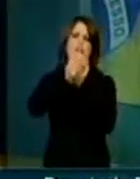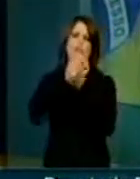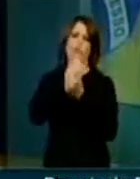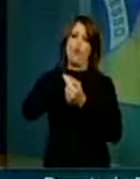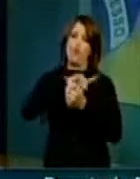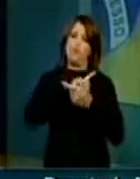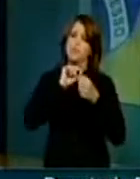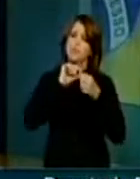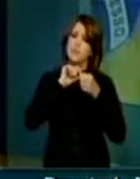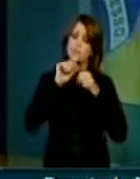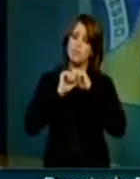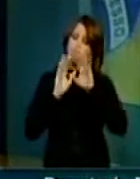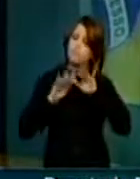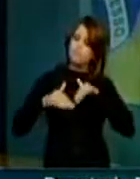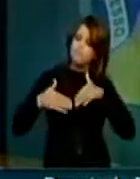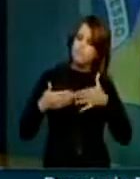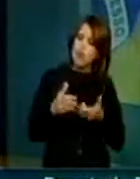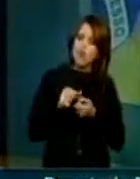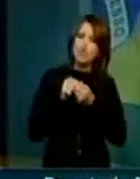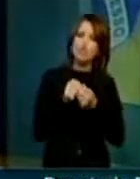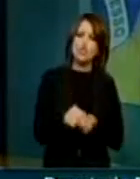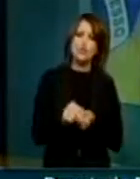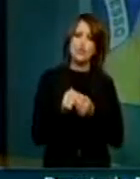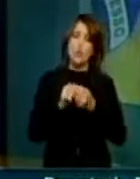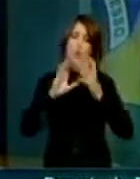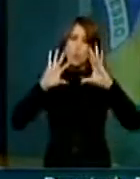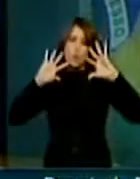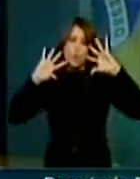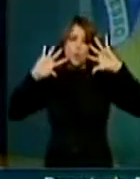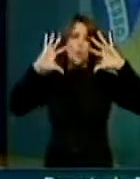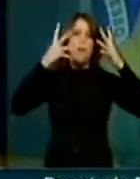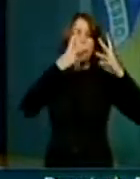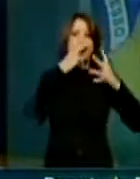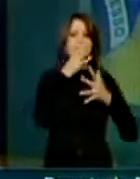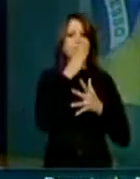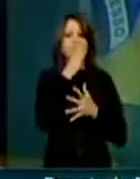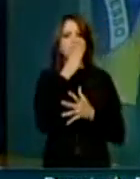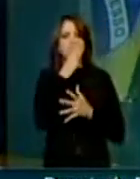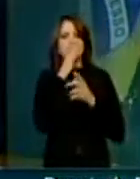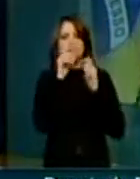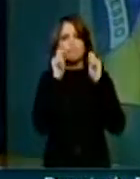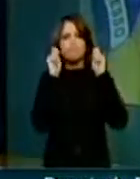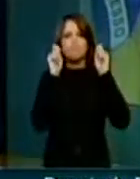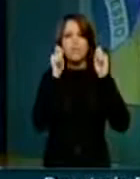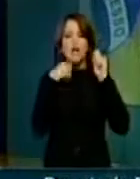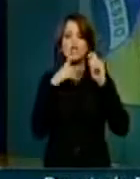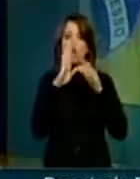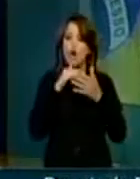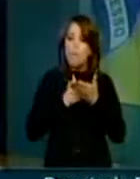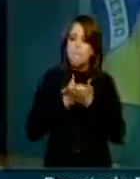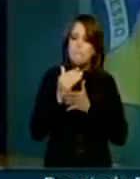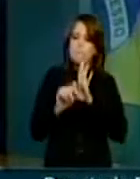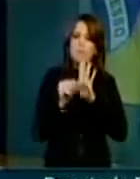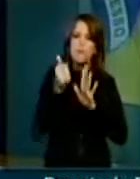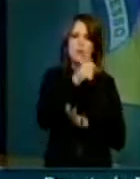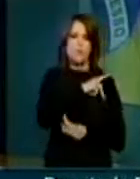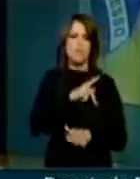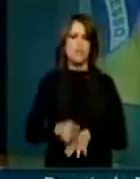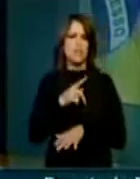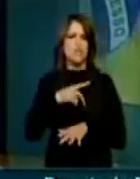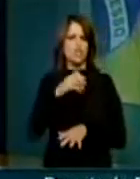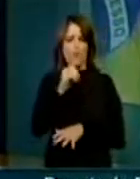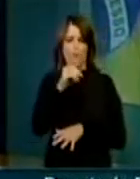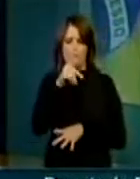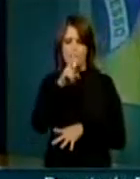Nós estamos fazendo parte de uma revolução silenciosa, que não só elegeu o primeiro presidente